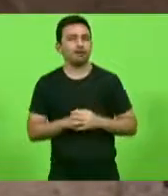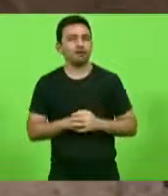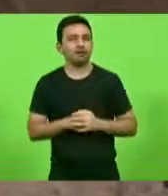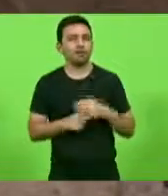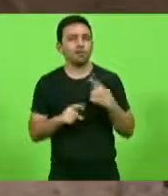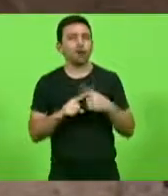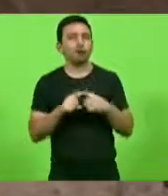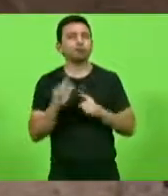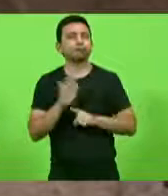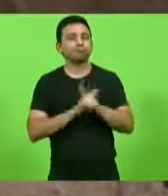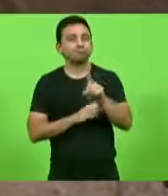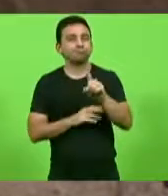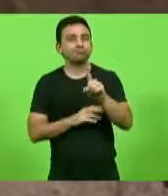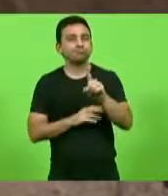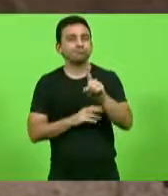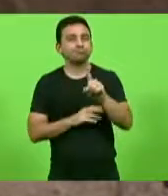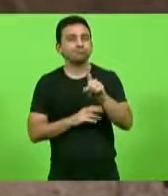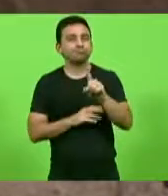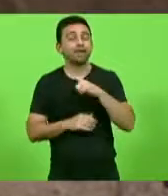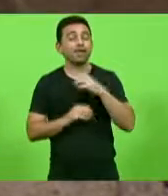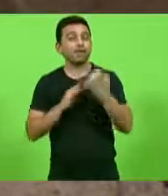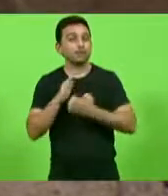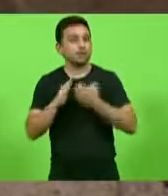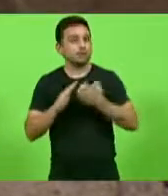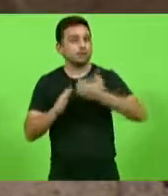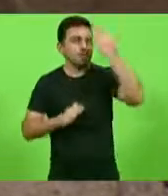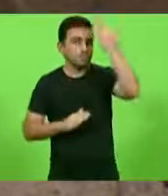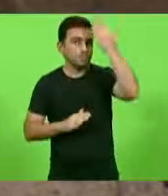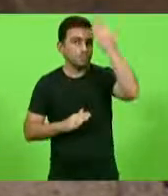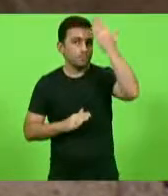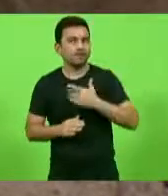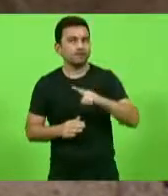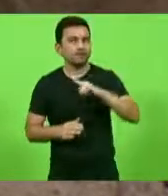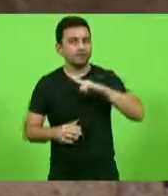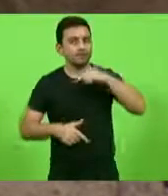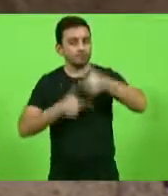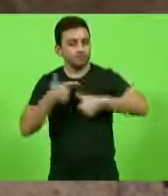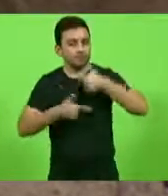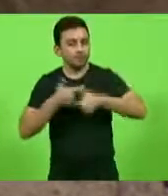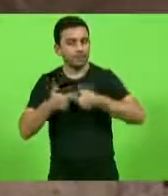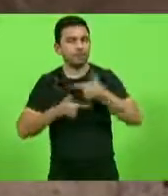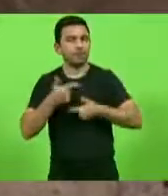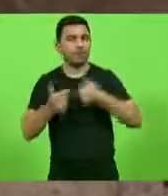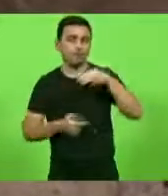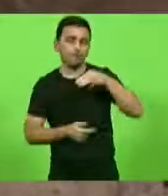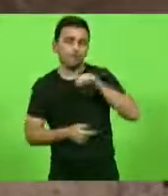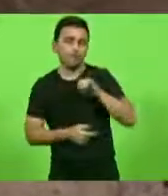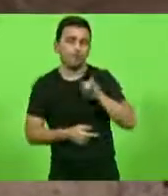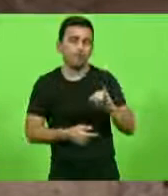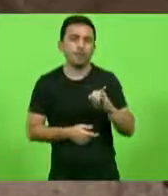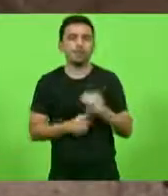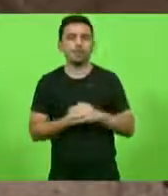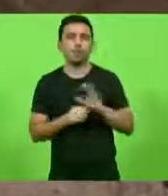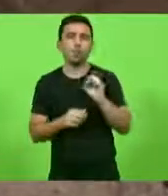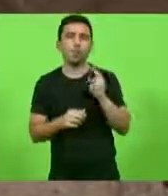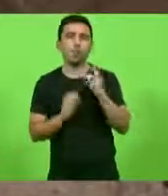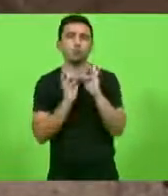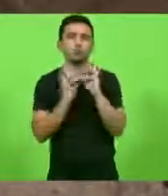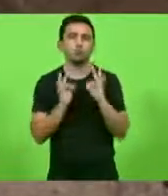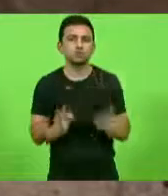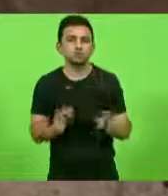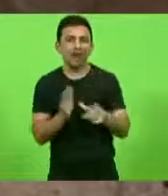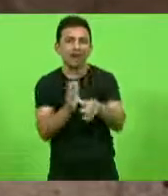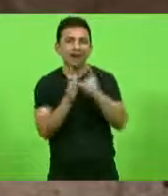é, desde que a empresa comprove que estava em plena atividade, seja o MEI, seja a empresa do Simples, antes da